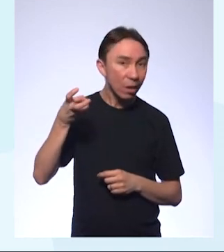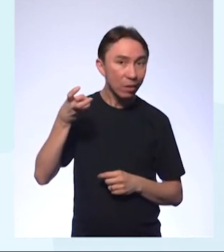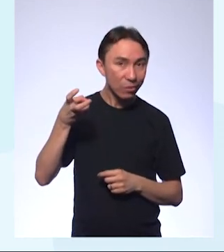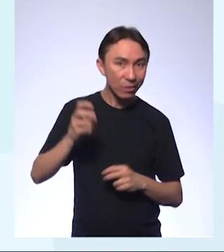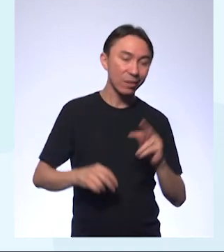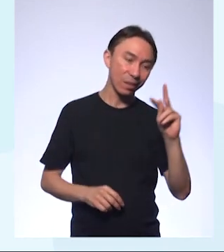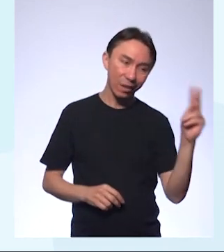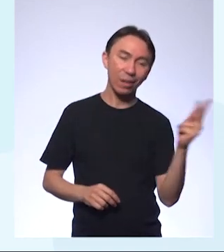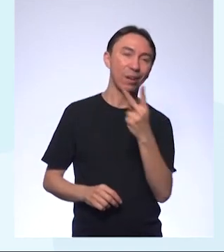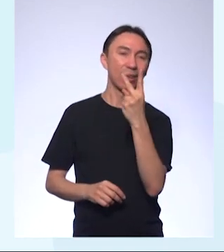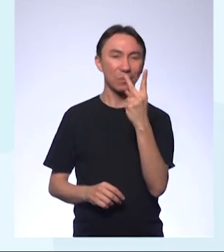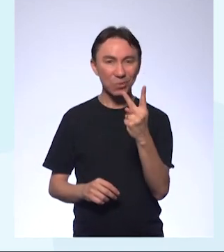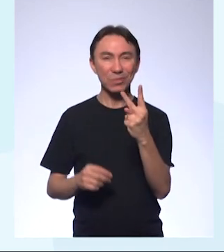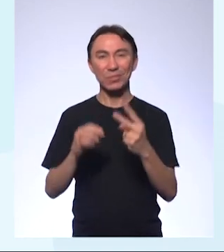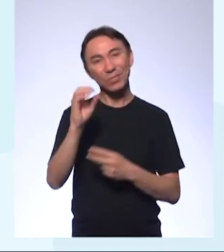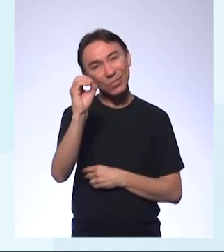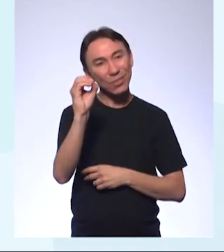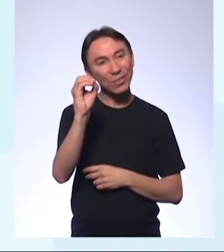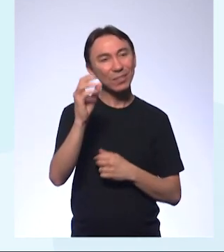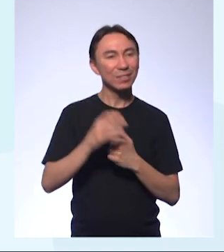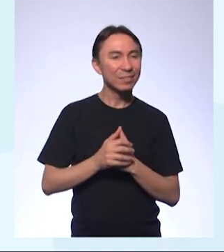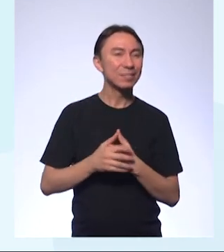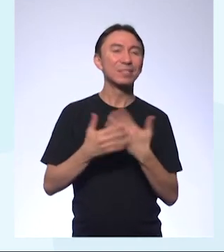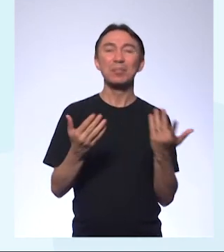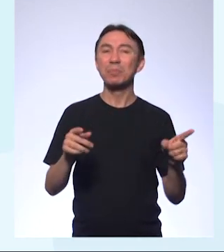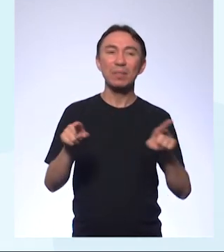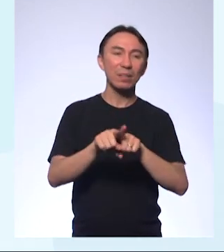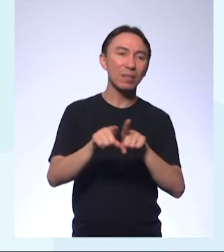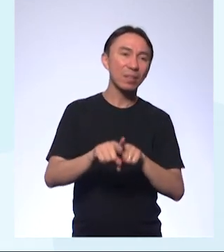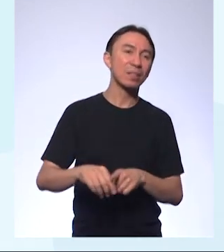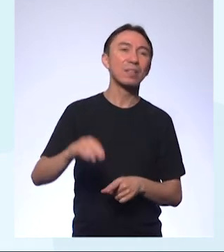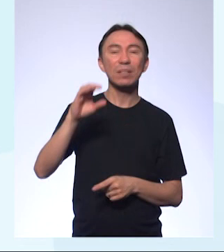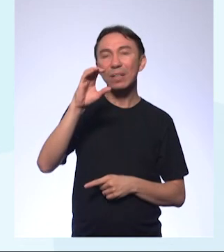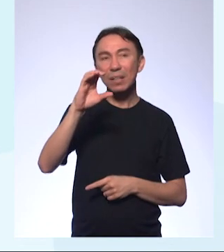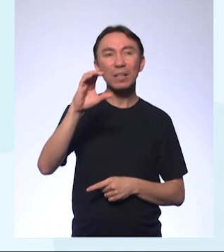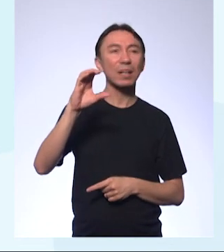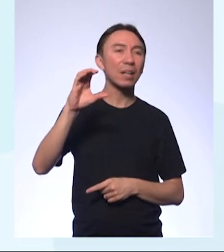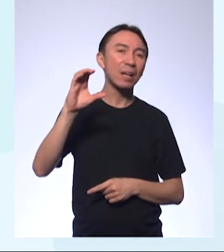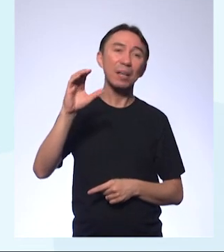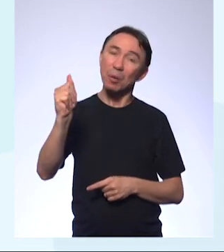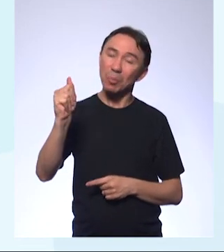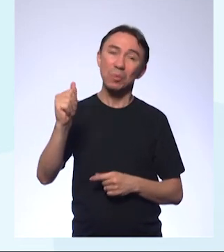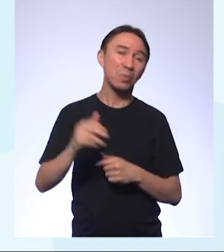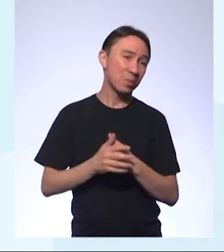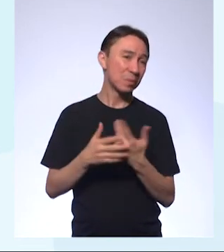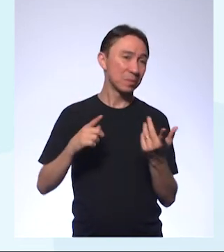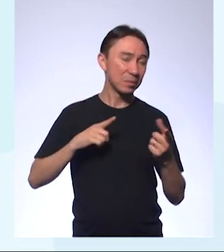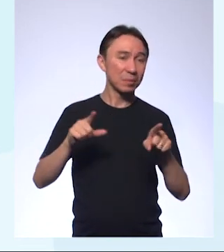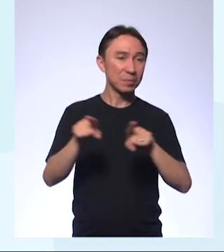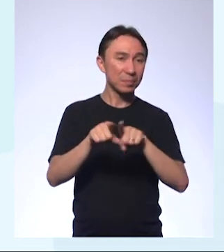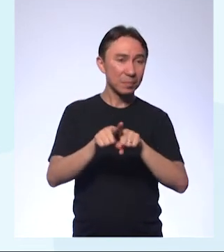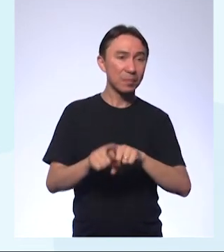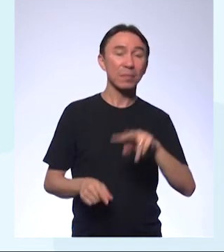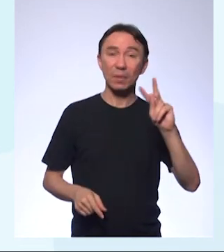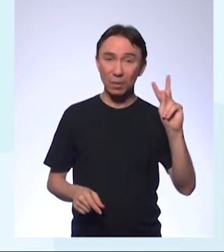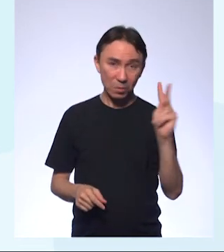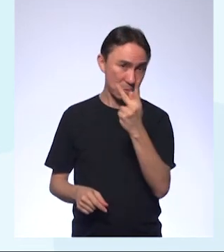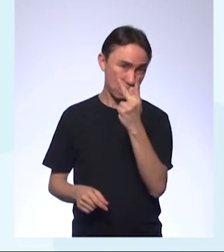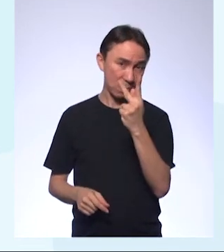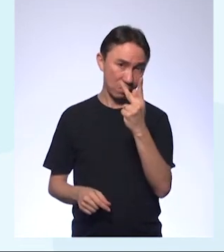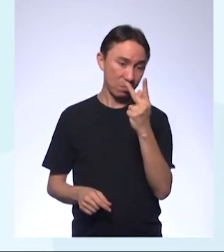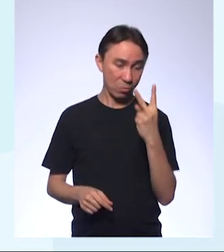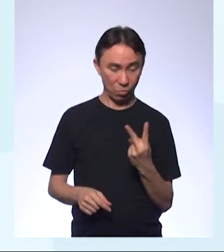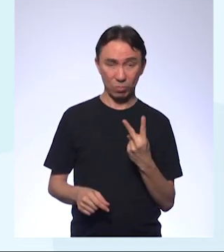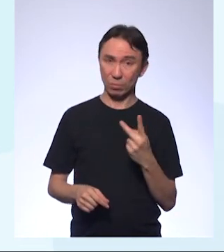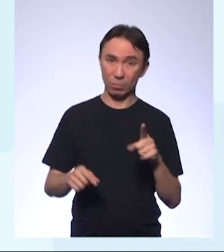ligado com outros elementos, formando butano, octano, etanol, o nitrogênio da amônia e o próprio hidrogênio, que é o H2.